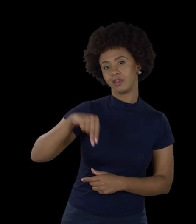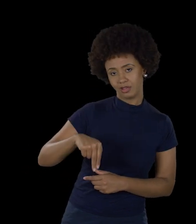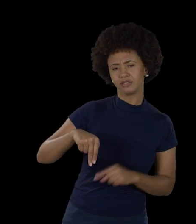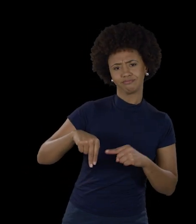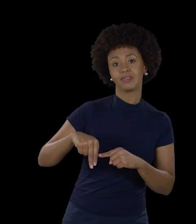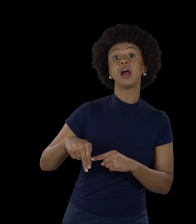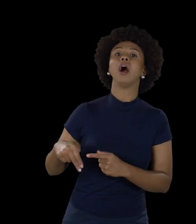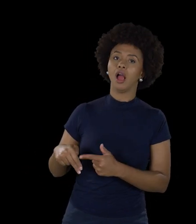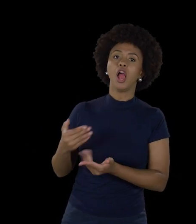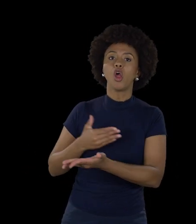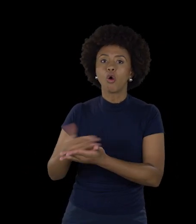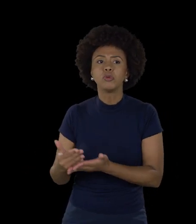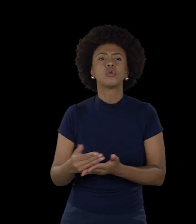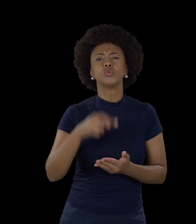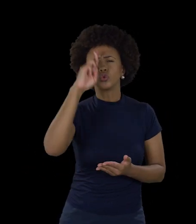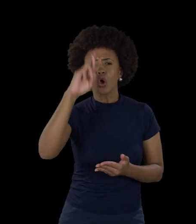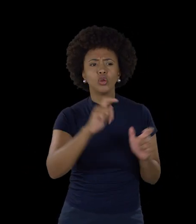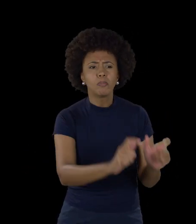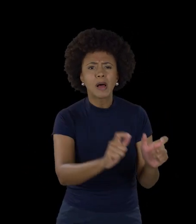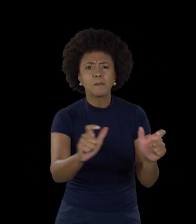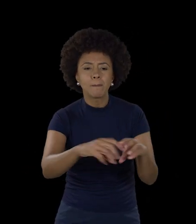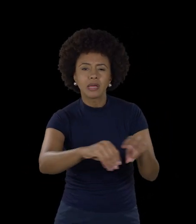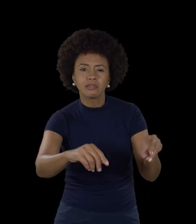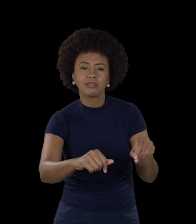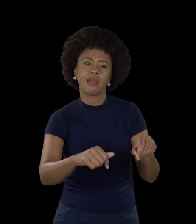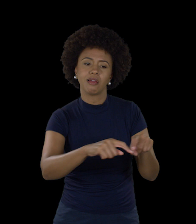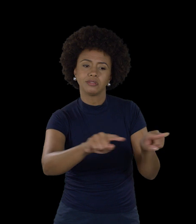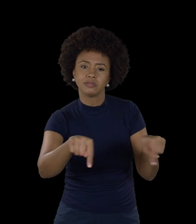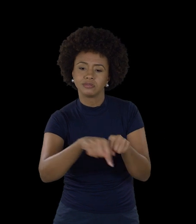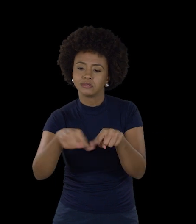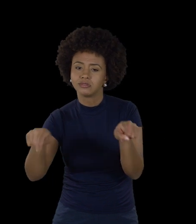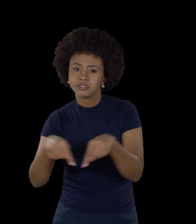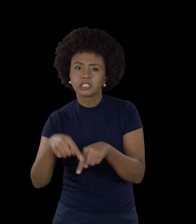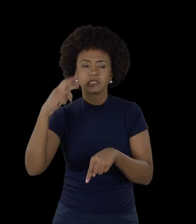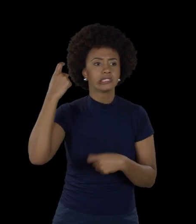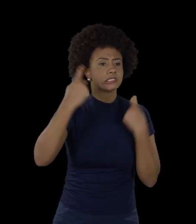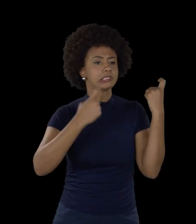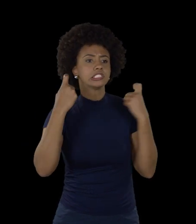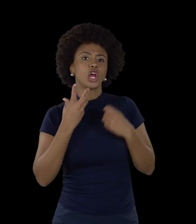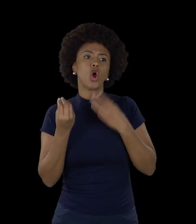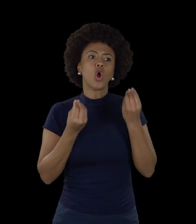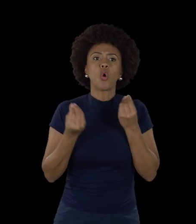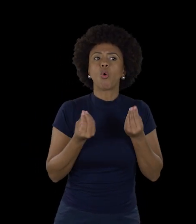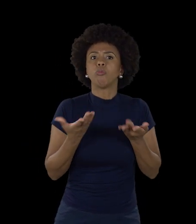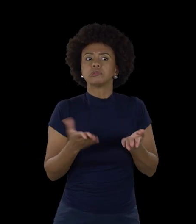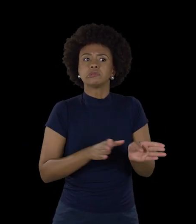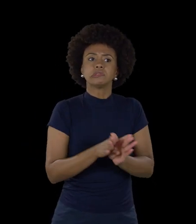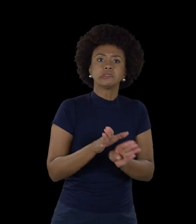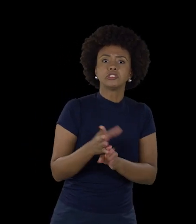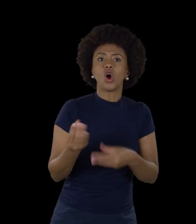proprietários de terras preocupados com a conservação, orientação e estímulo para a criação de outras